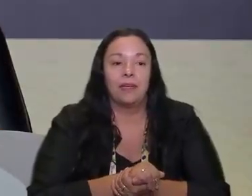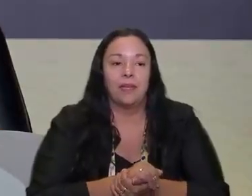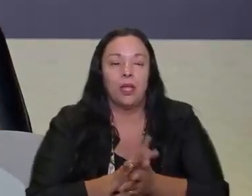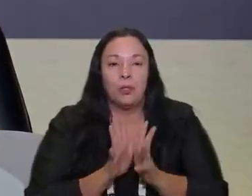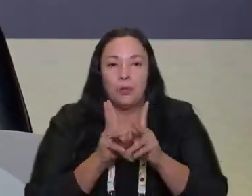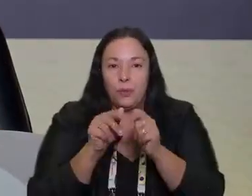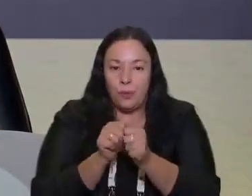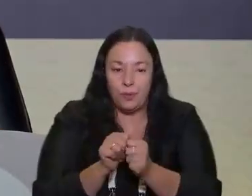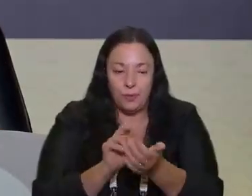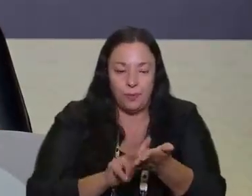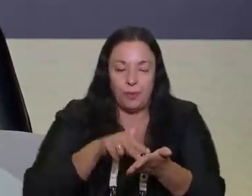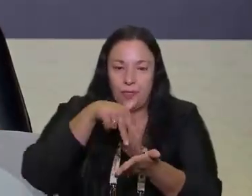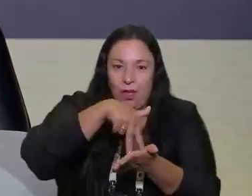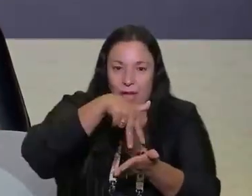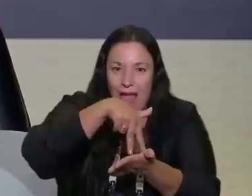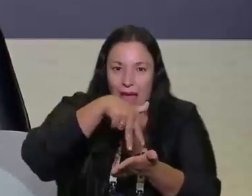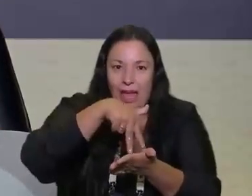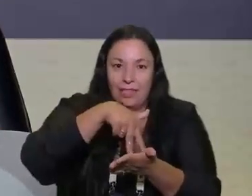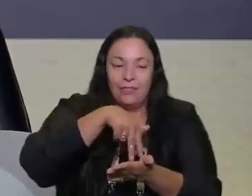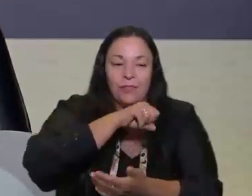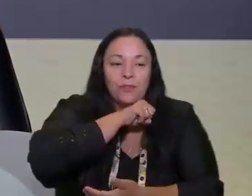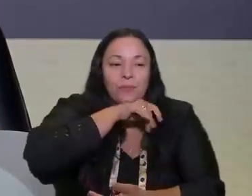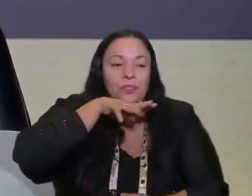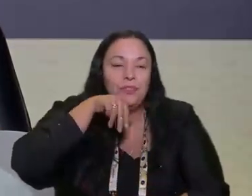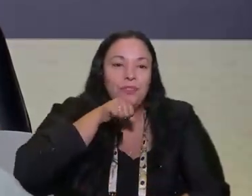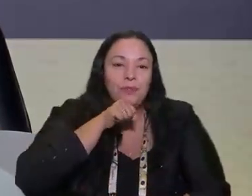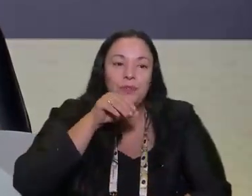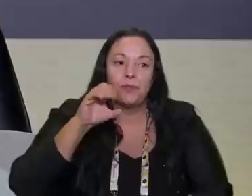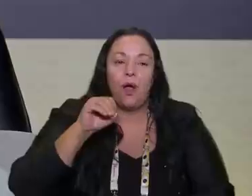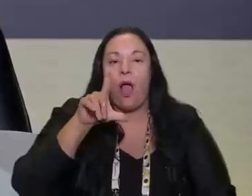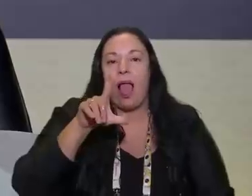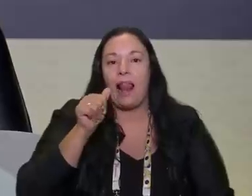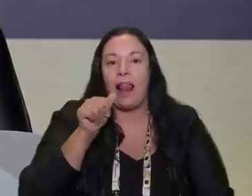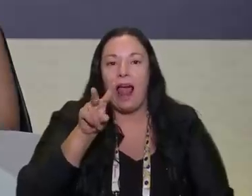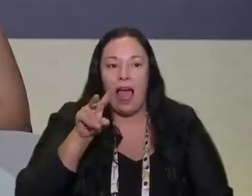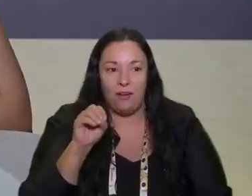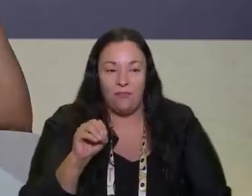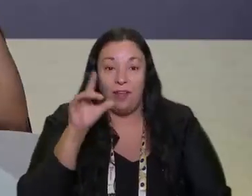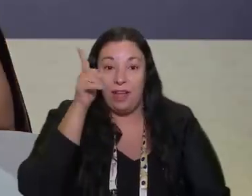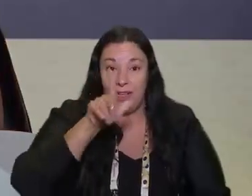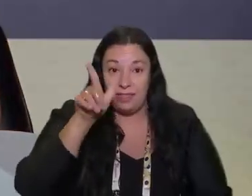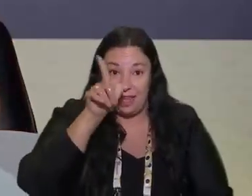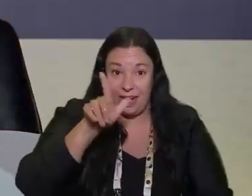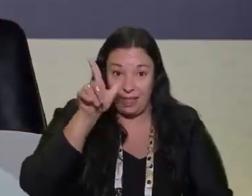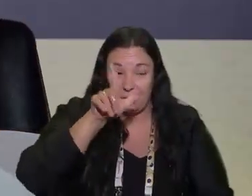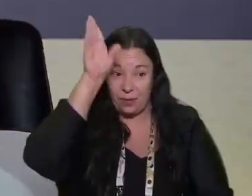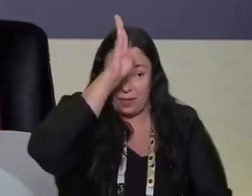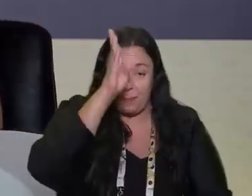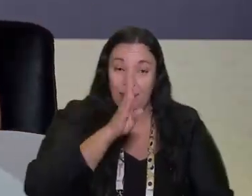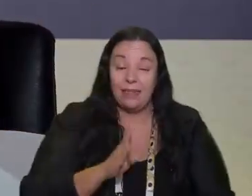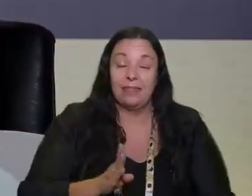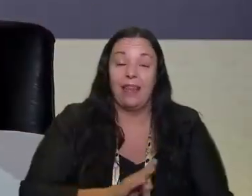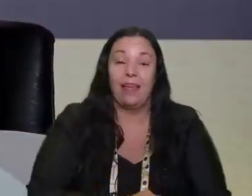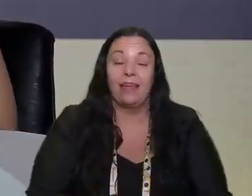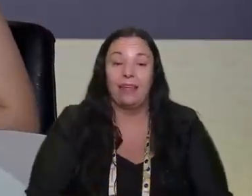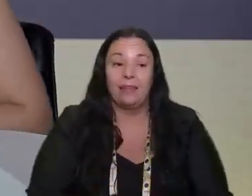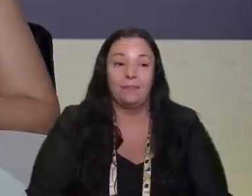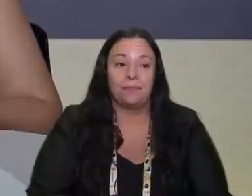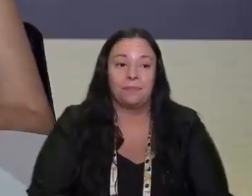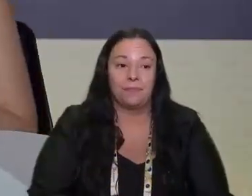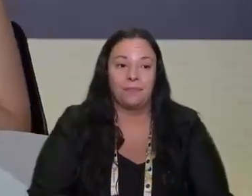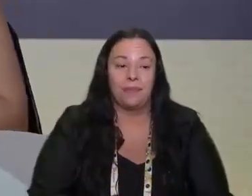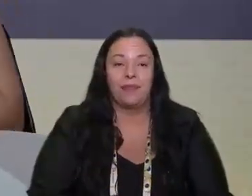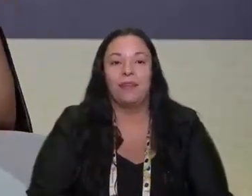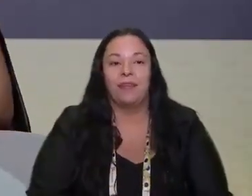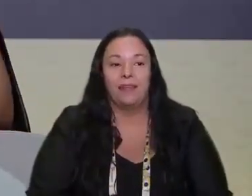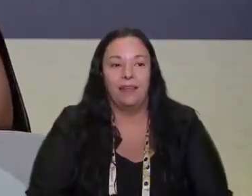os personagens, os bichinhos, os amigos do Olavo e o Olavo têm nomes de grandes nomes da literatura brasileira. Legal. Então, o Olavo